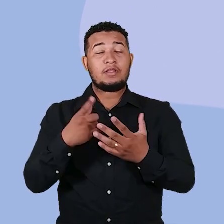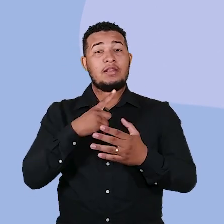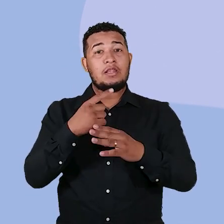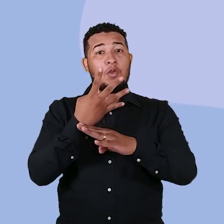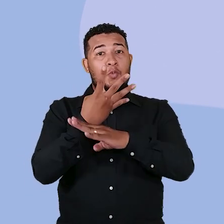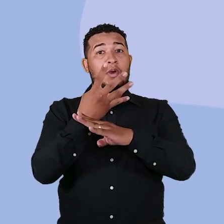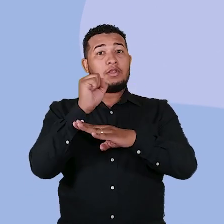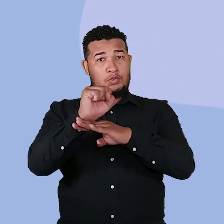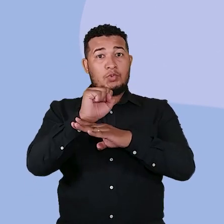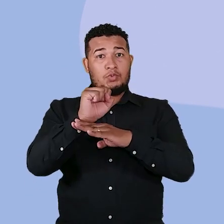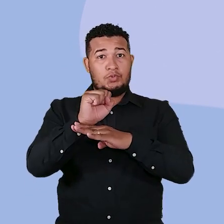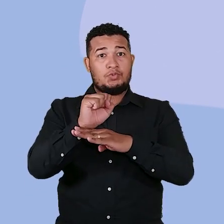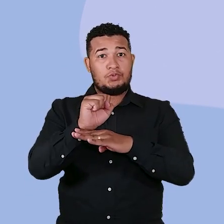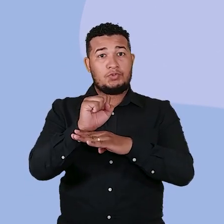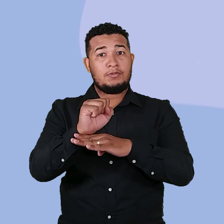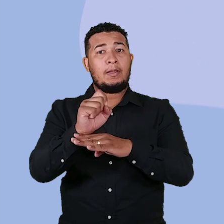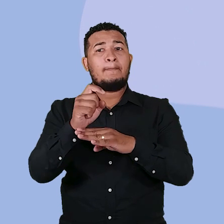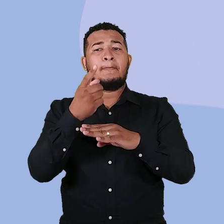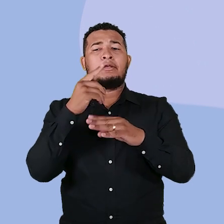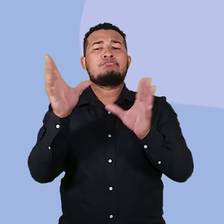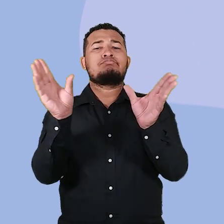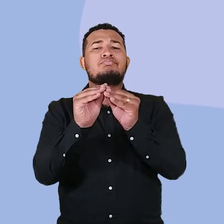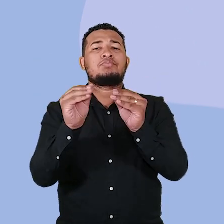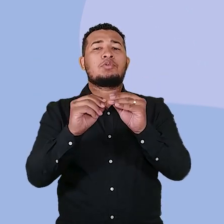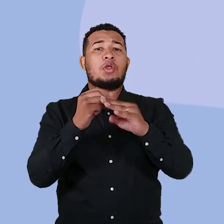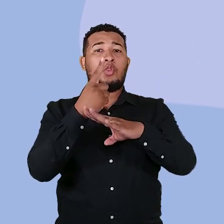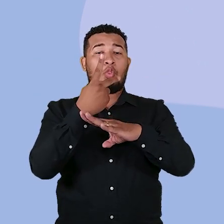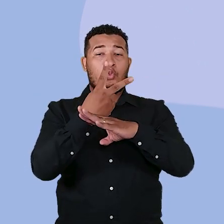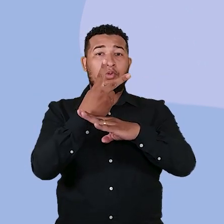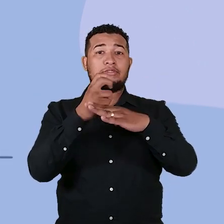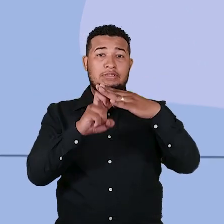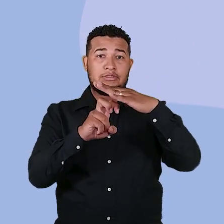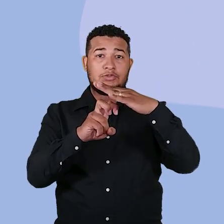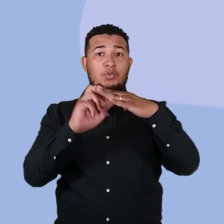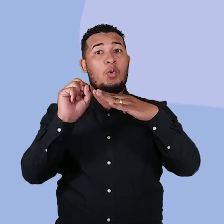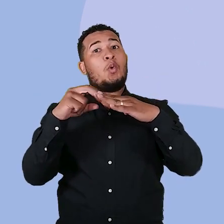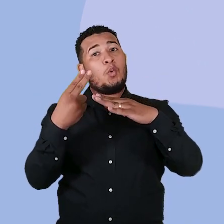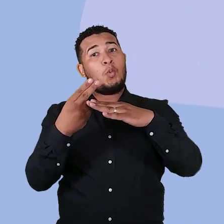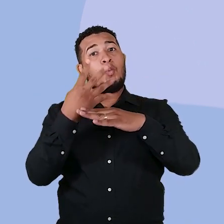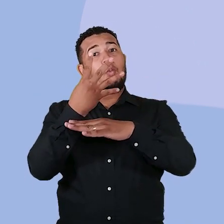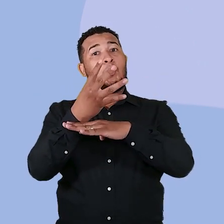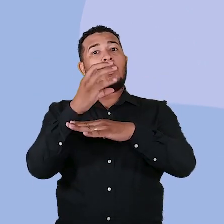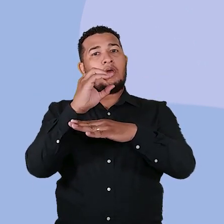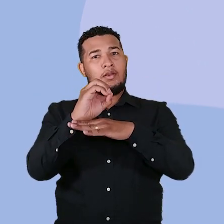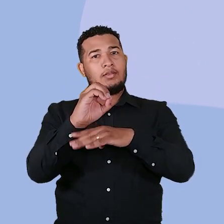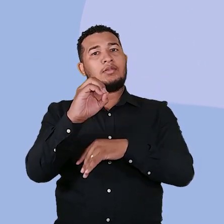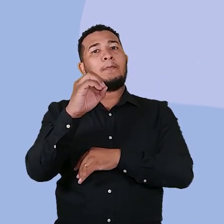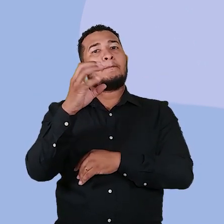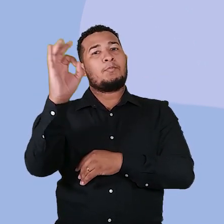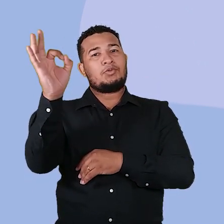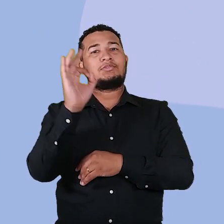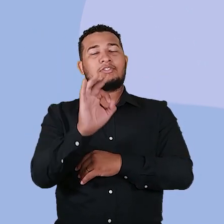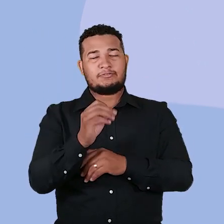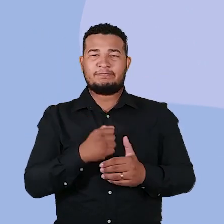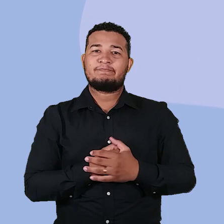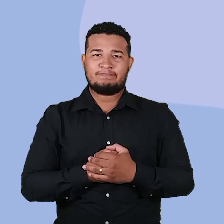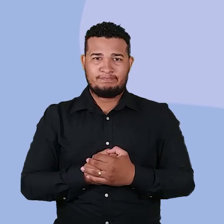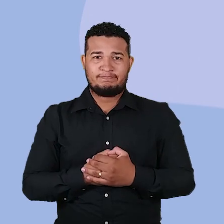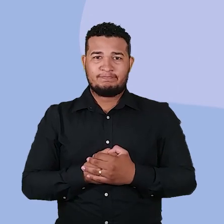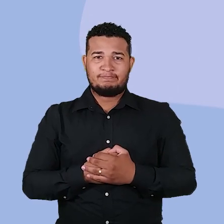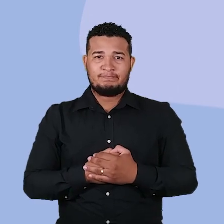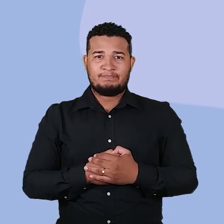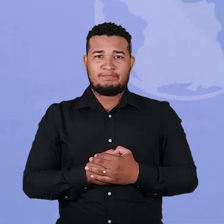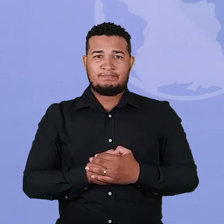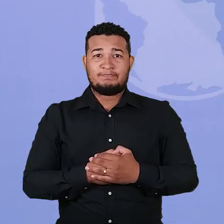então teremos 48 que me interessa simplificando 2 para 5 ou quarenta por